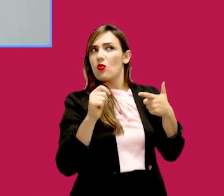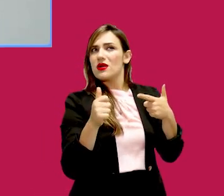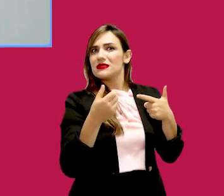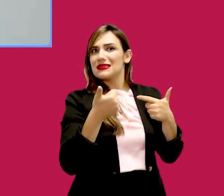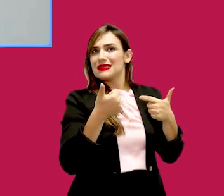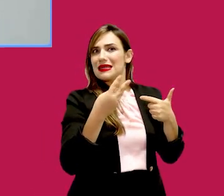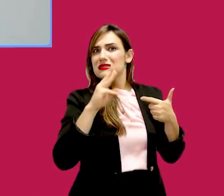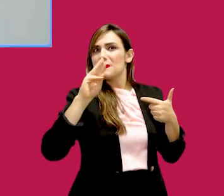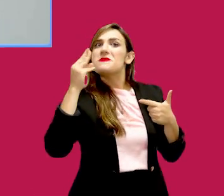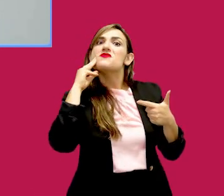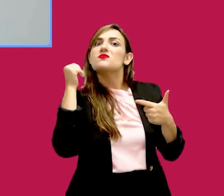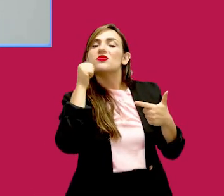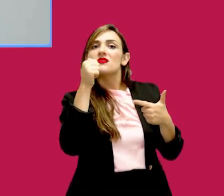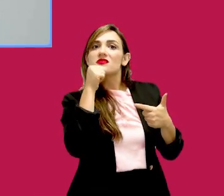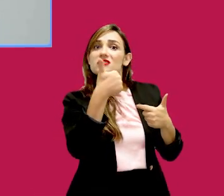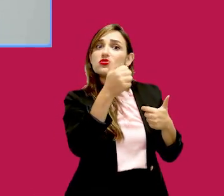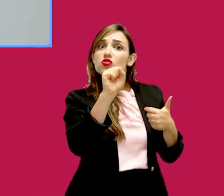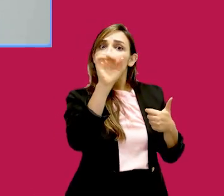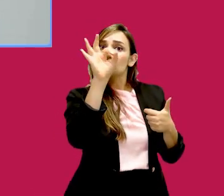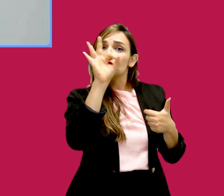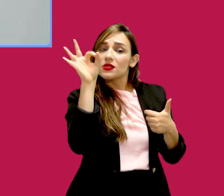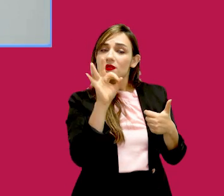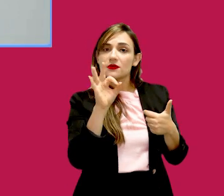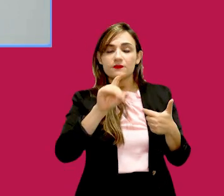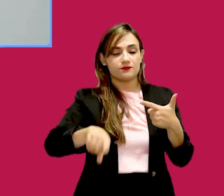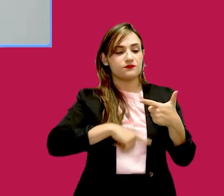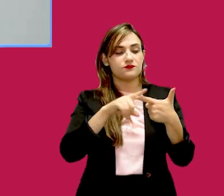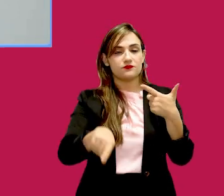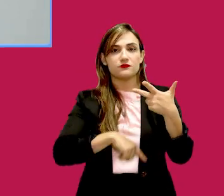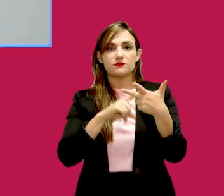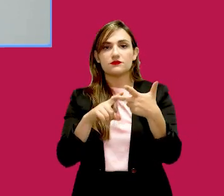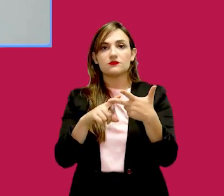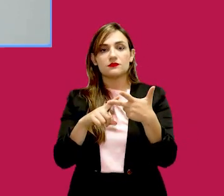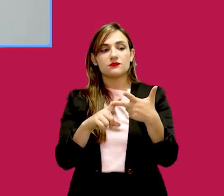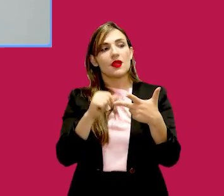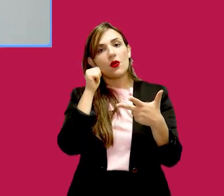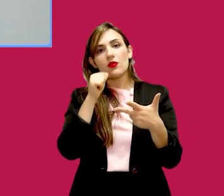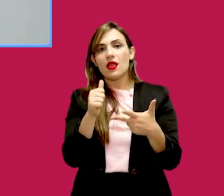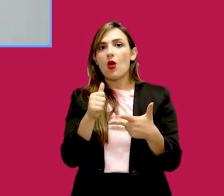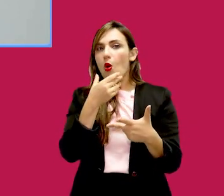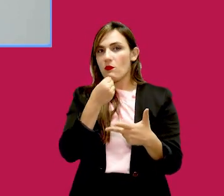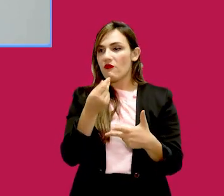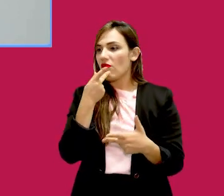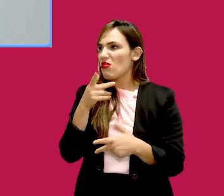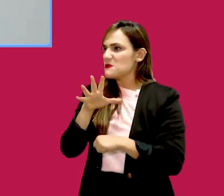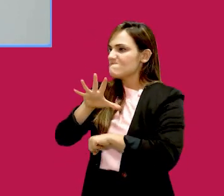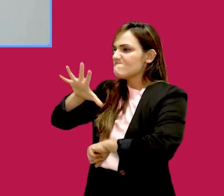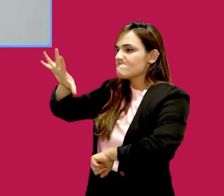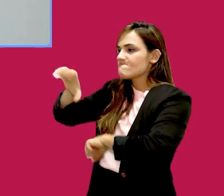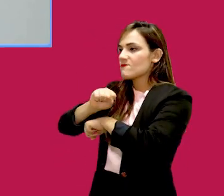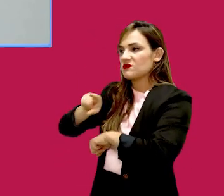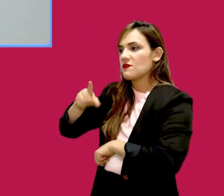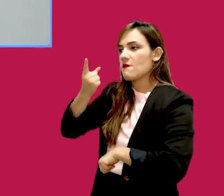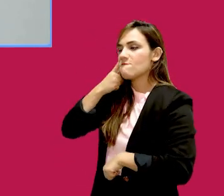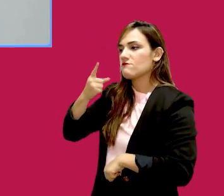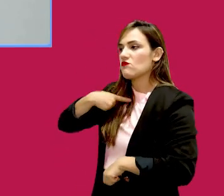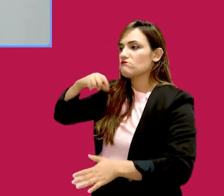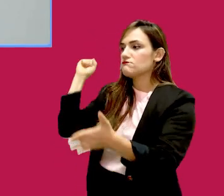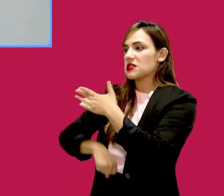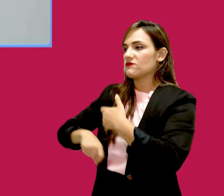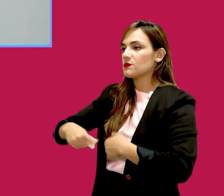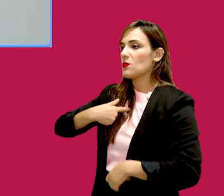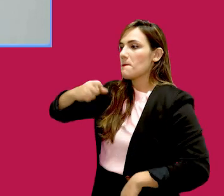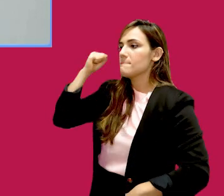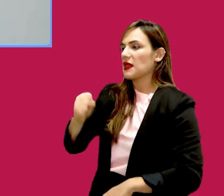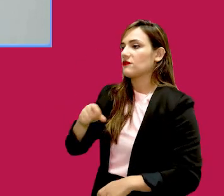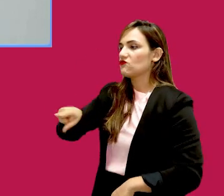mulheres afirmaram que sofreram ameaça de violência física. E os xingamentos, ameaças, humilhações, quando eles